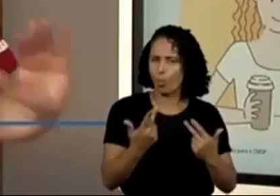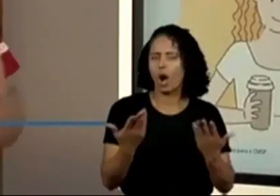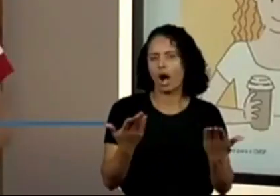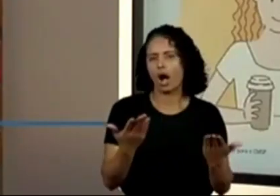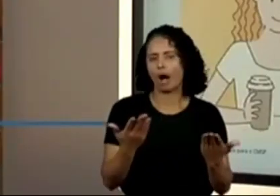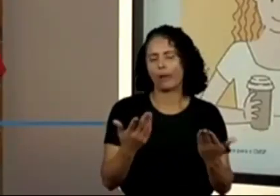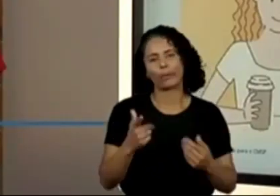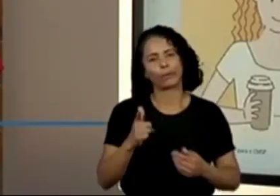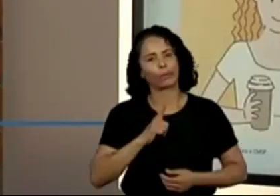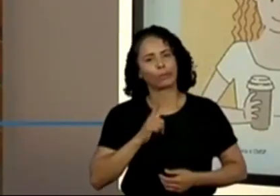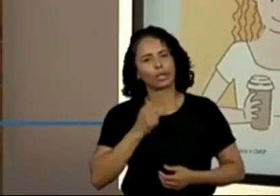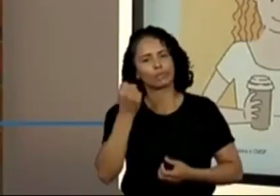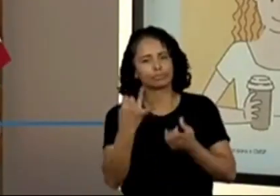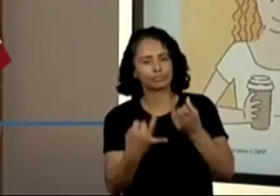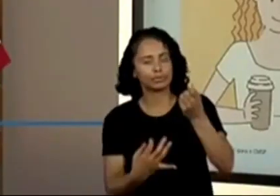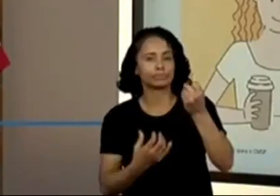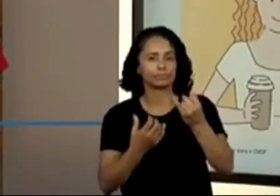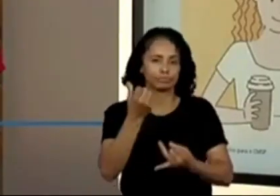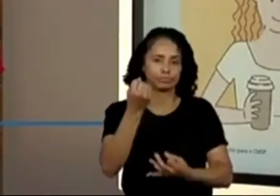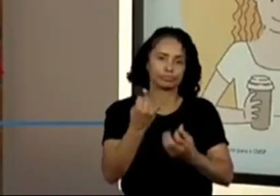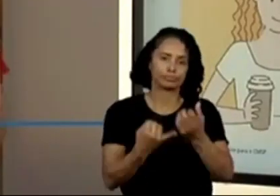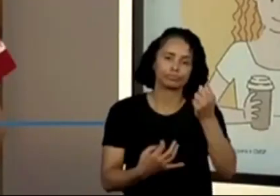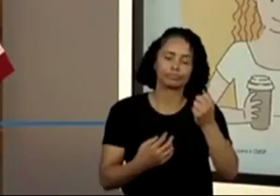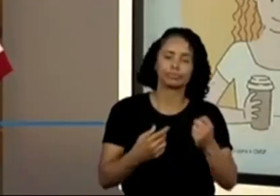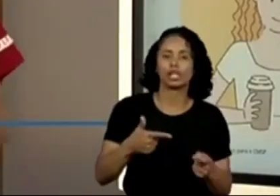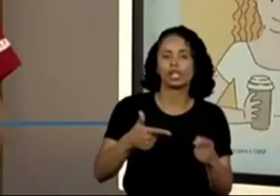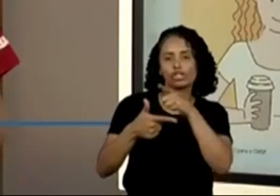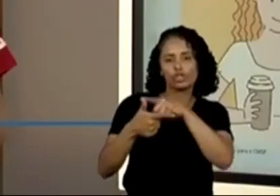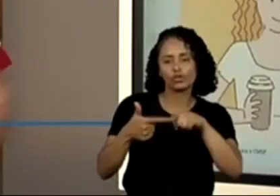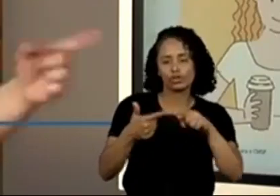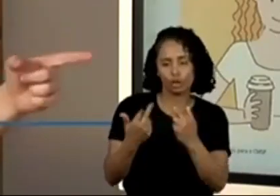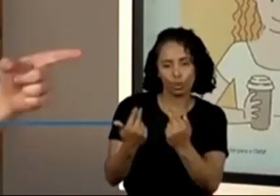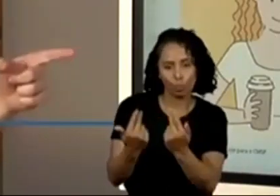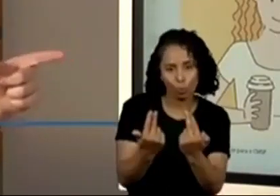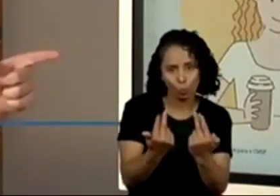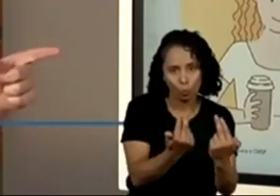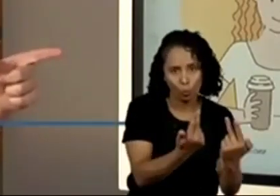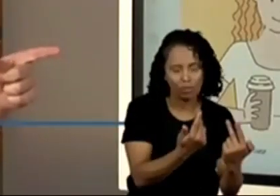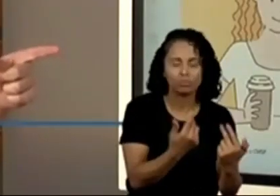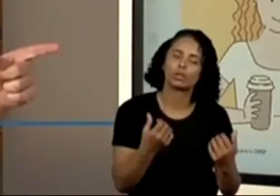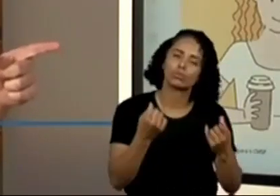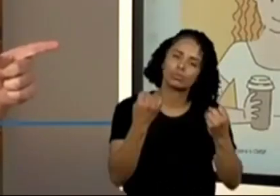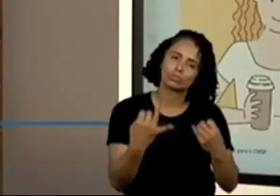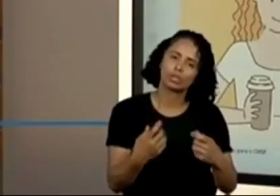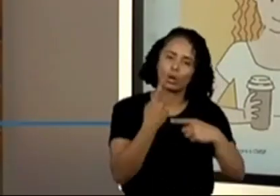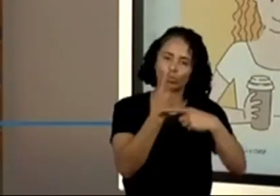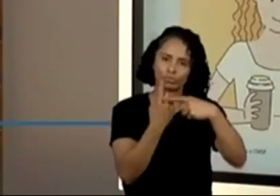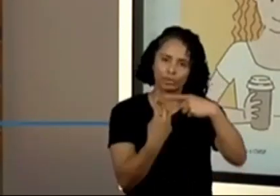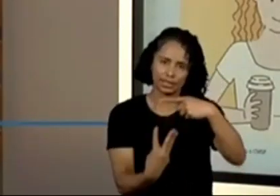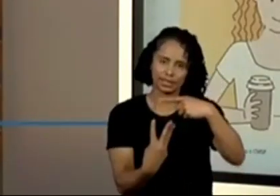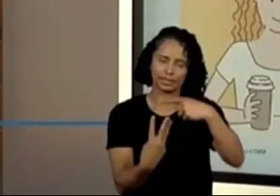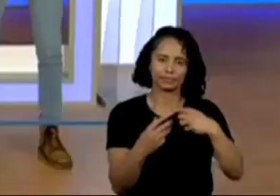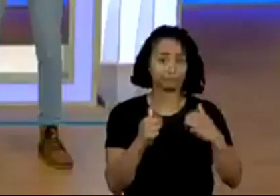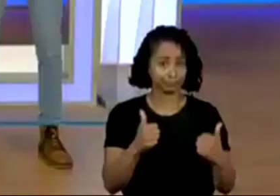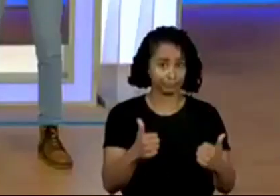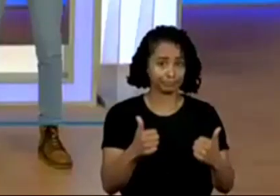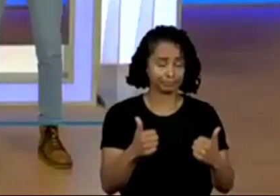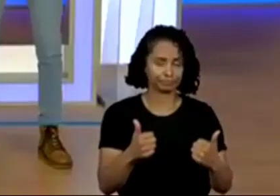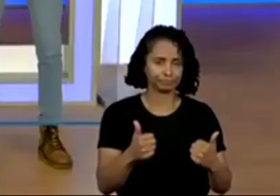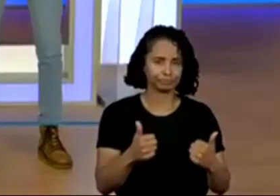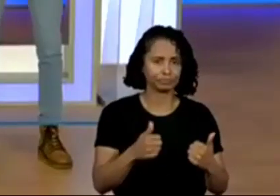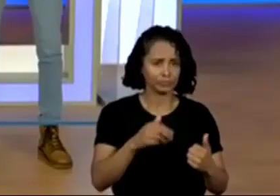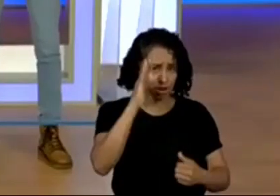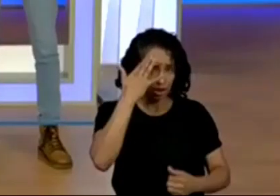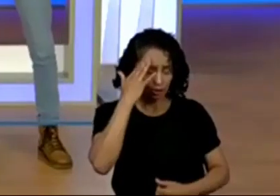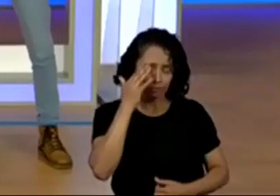ideias de divisões em partes iguais, por isso que a gente fala da terça parte. Beleza, Joelson? Beleza, entendido. Então vamos continuar, na